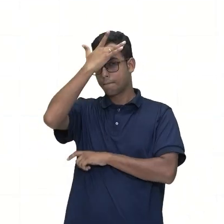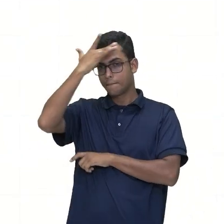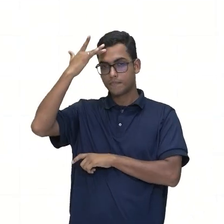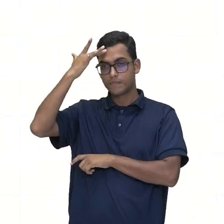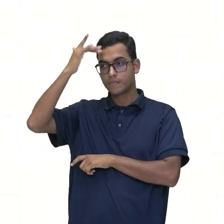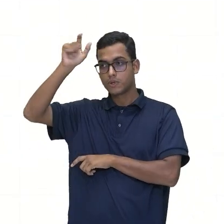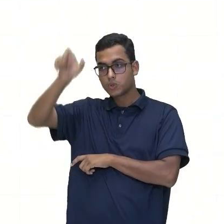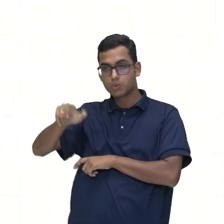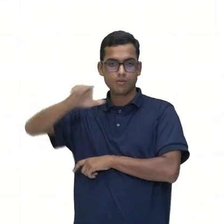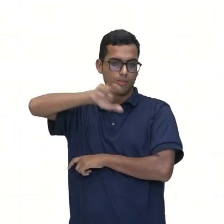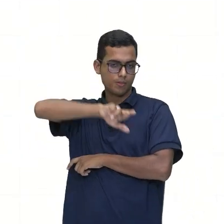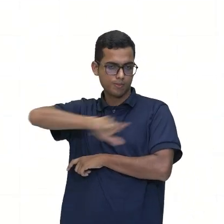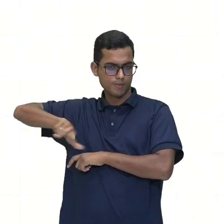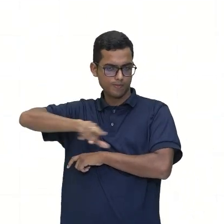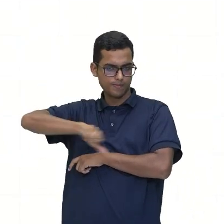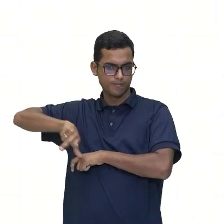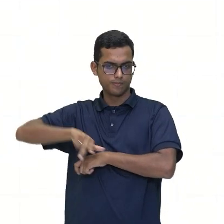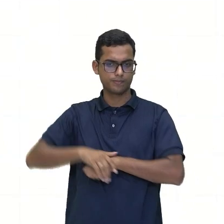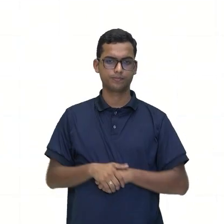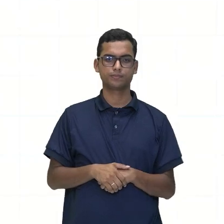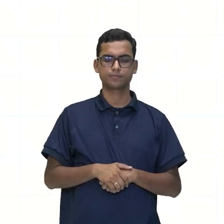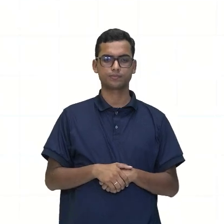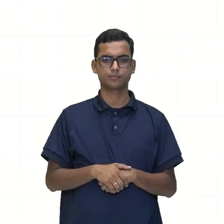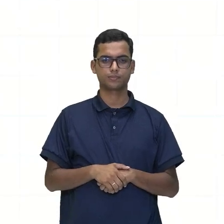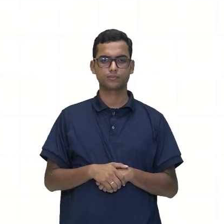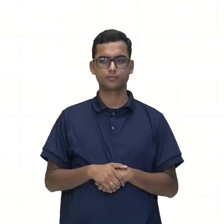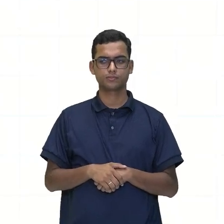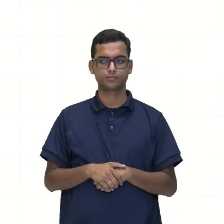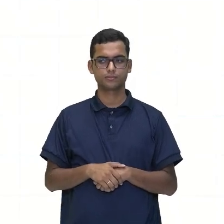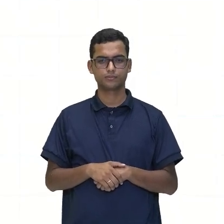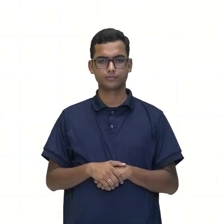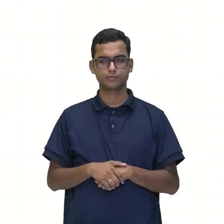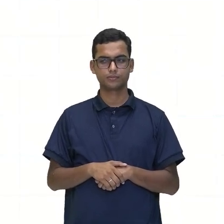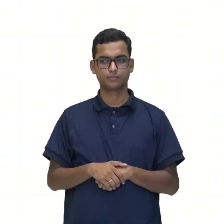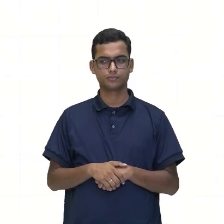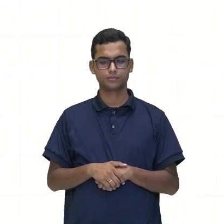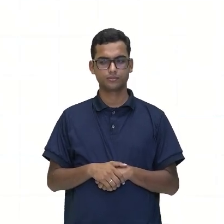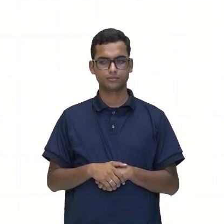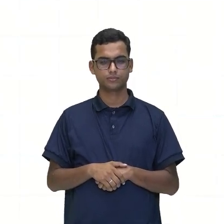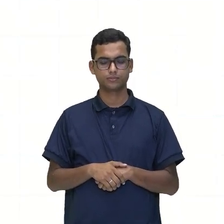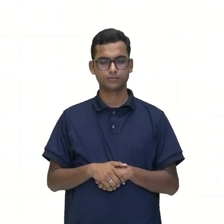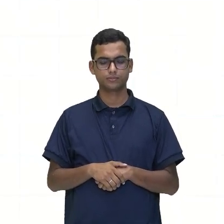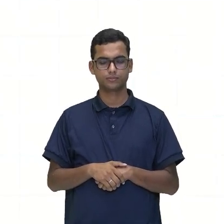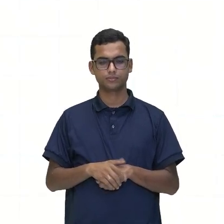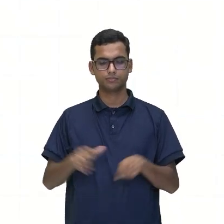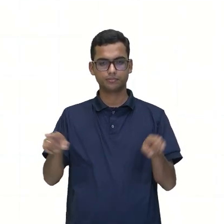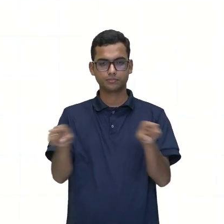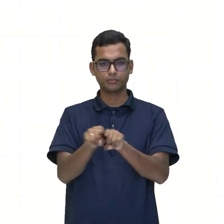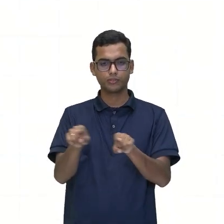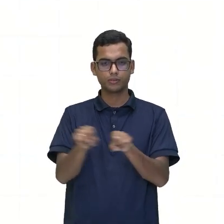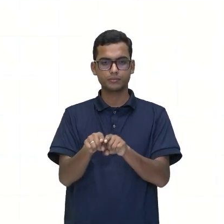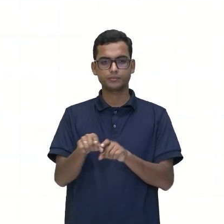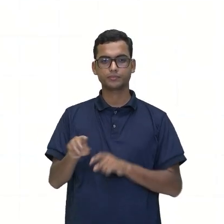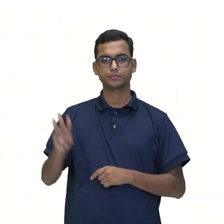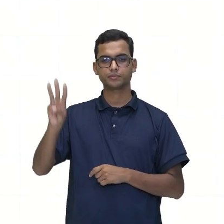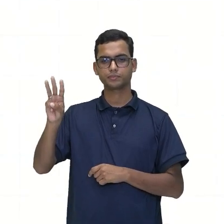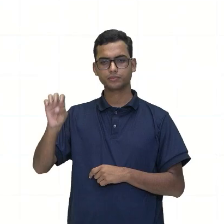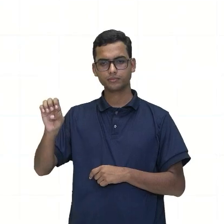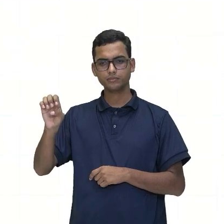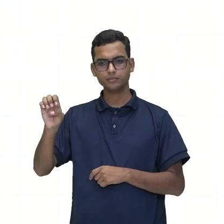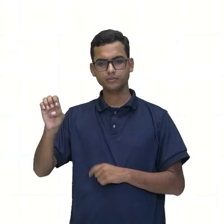singular. We é um pronome que nós utilizamos para o plural e significa